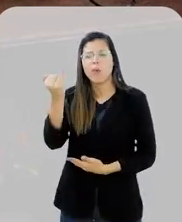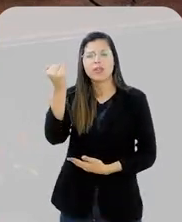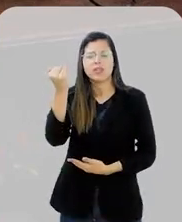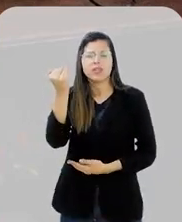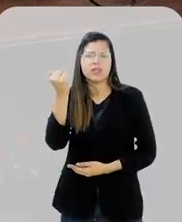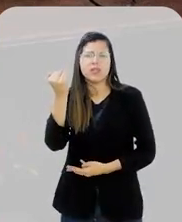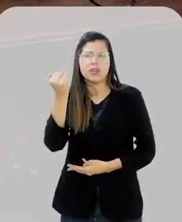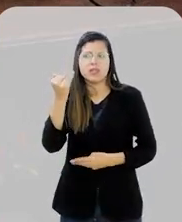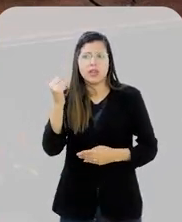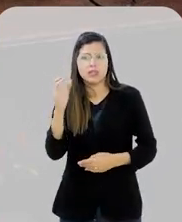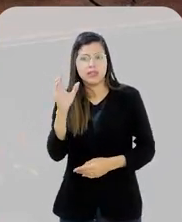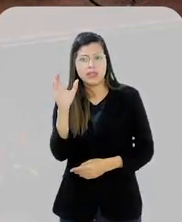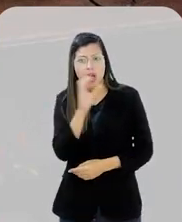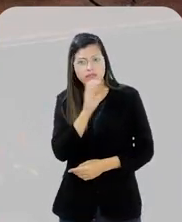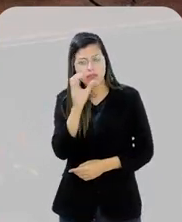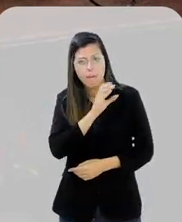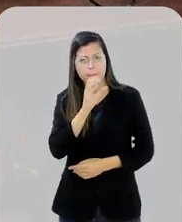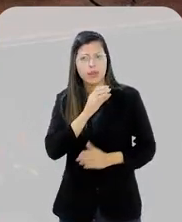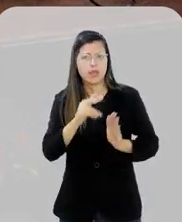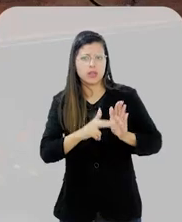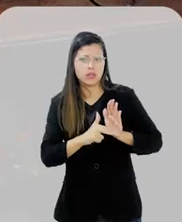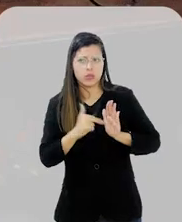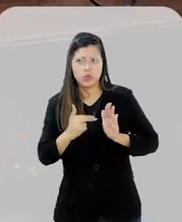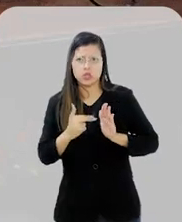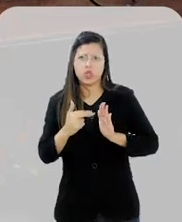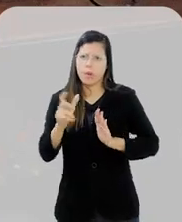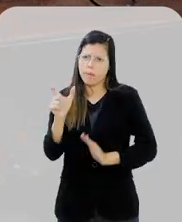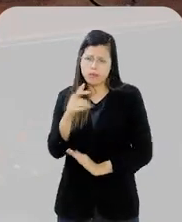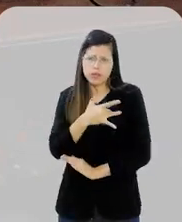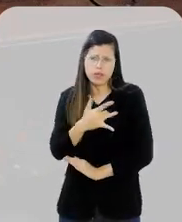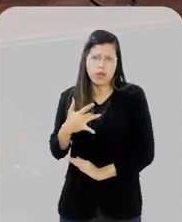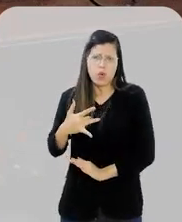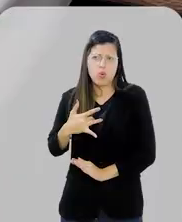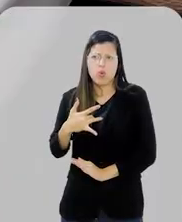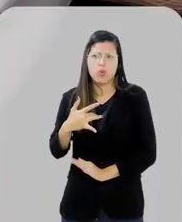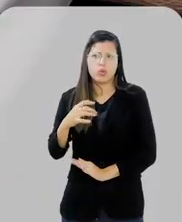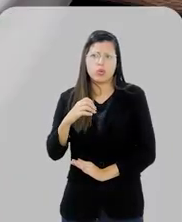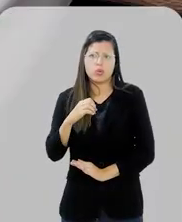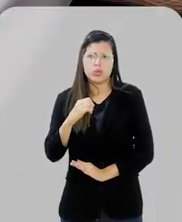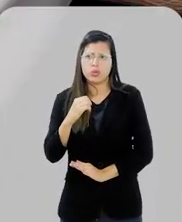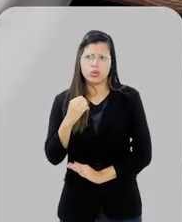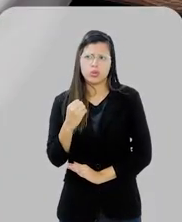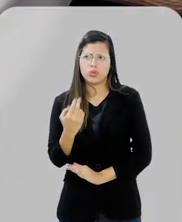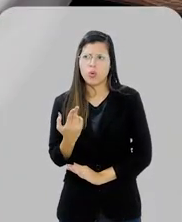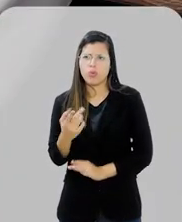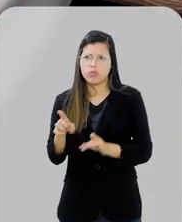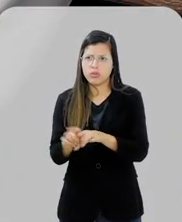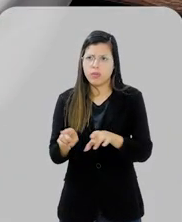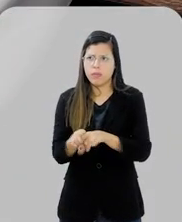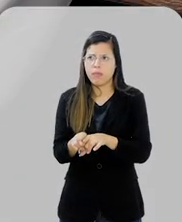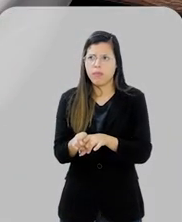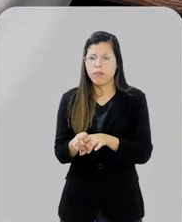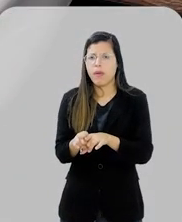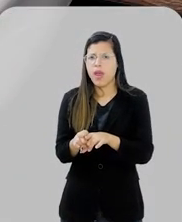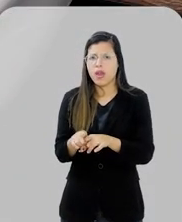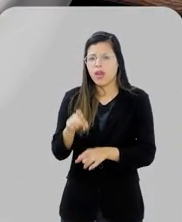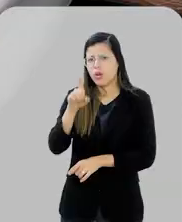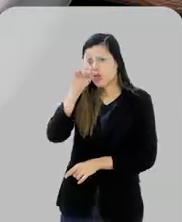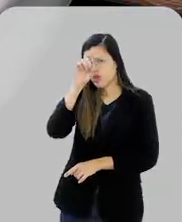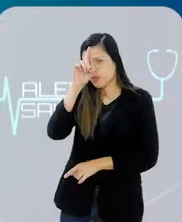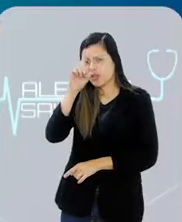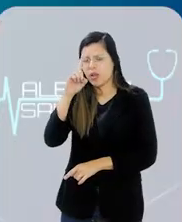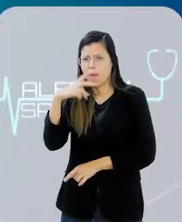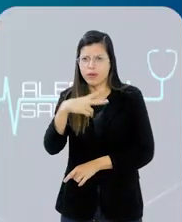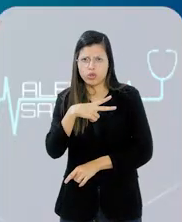aí para a realização da cirurgia, seja pelo convênio, seja pelas clínicas particulares? O grande problema é que